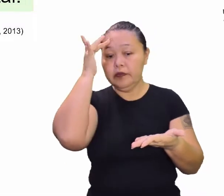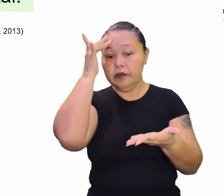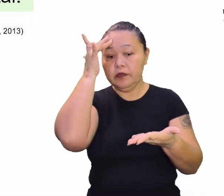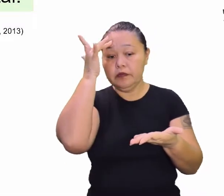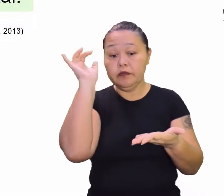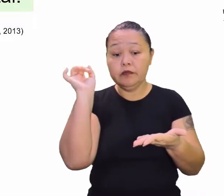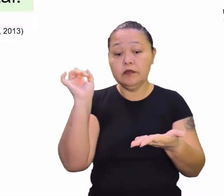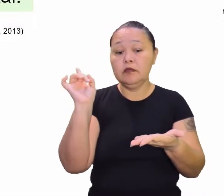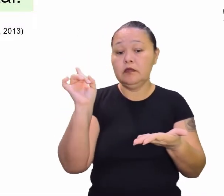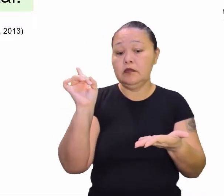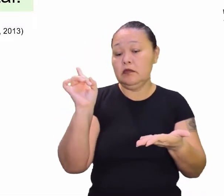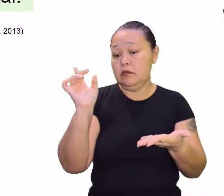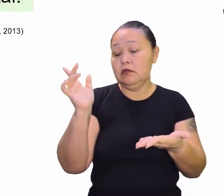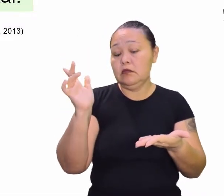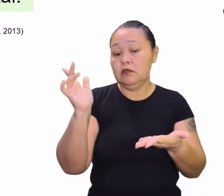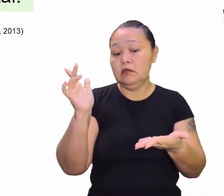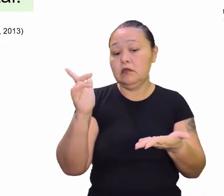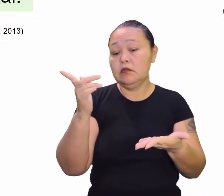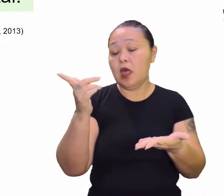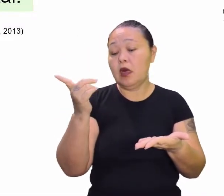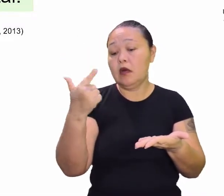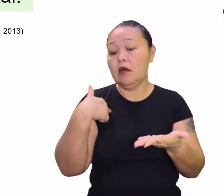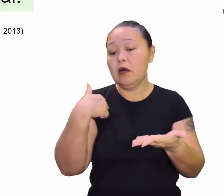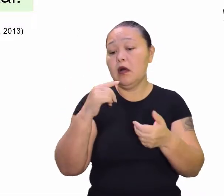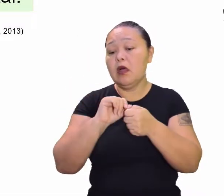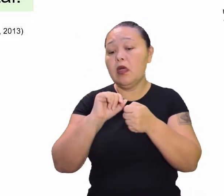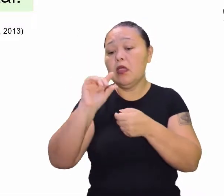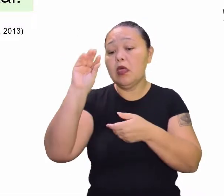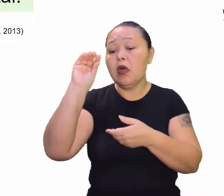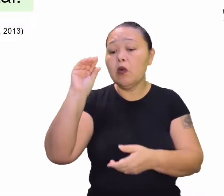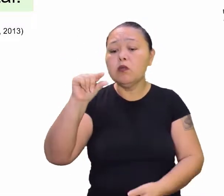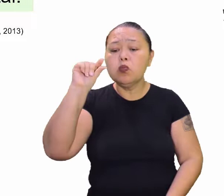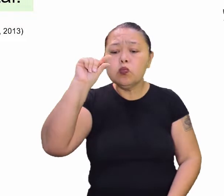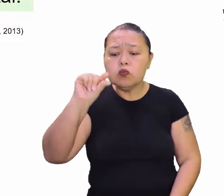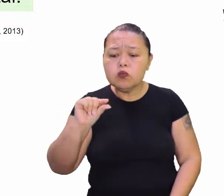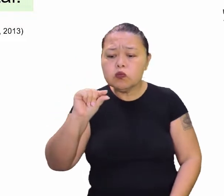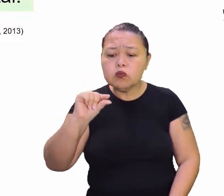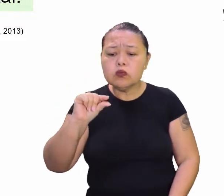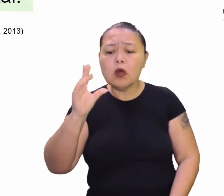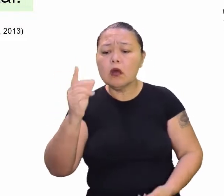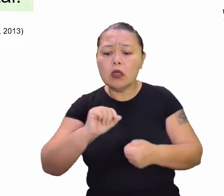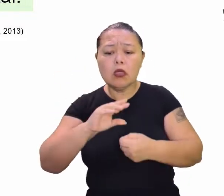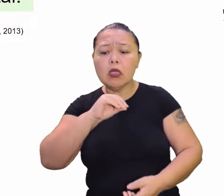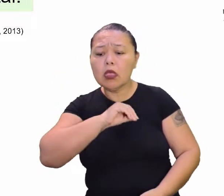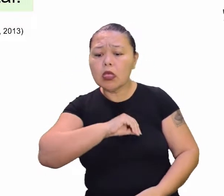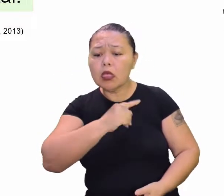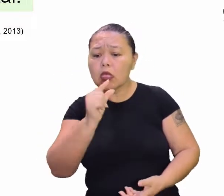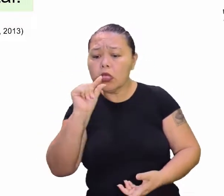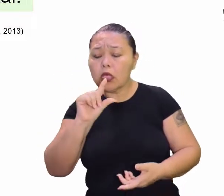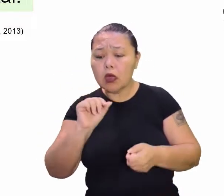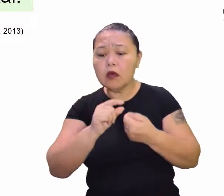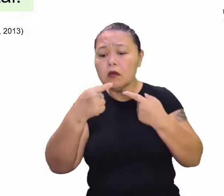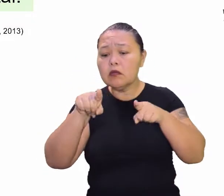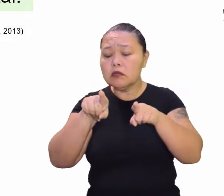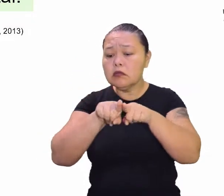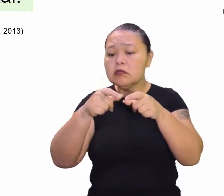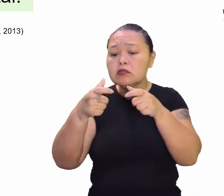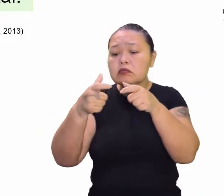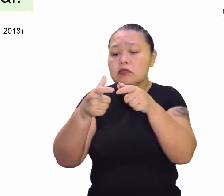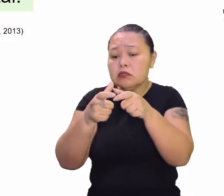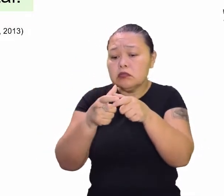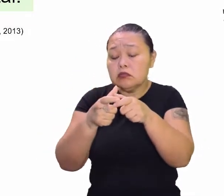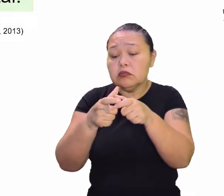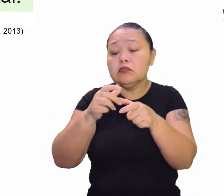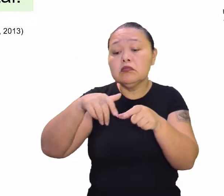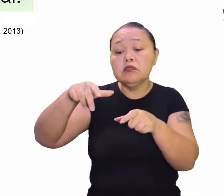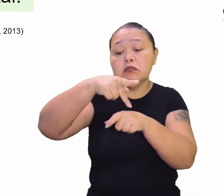em situações, né, com menor parte da renda do país. E a minoria lá do país, a gente vai ver até na aula de hoje, daqui a pouco. A minoria